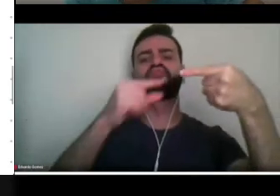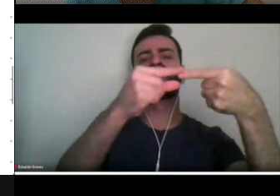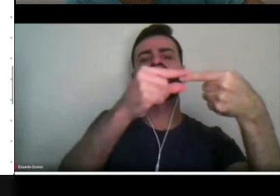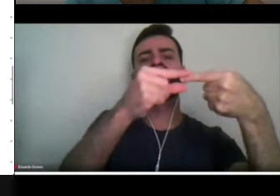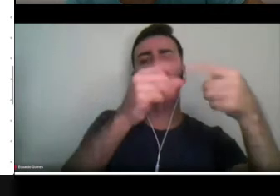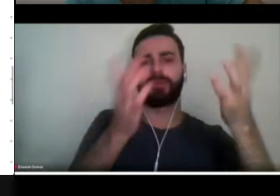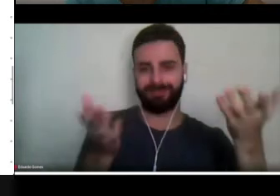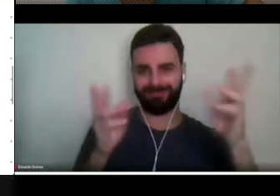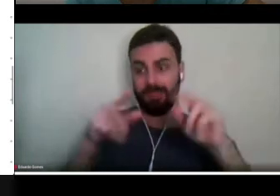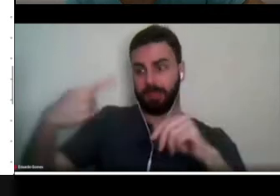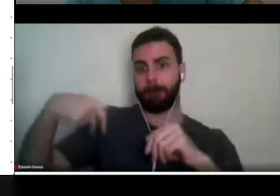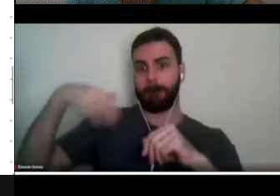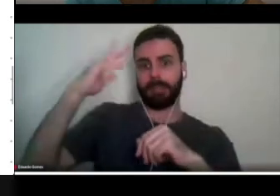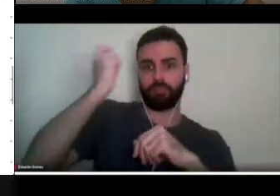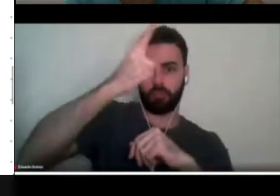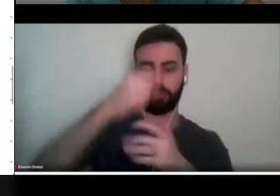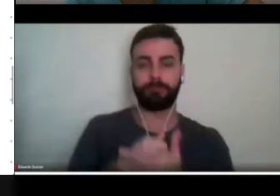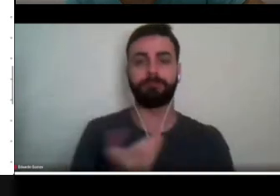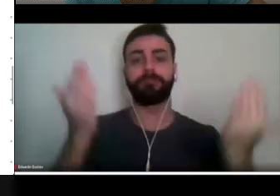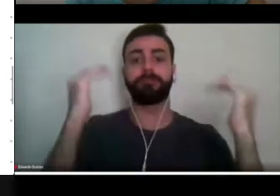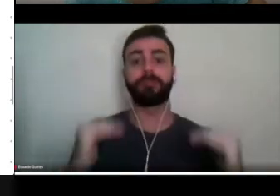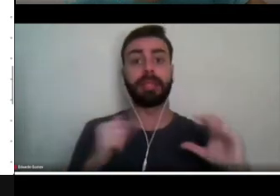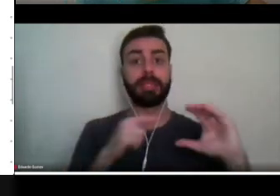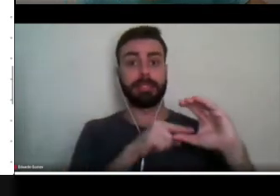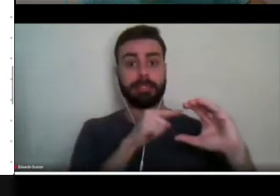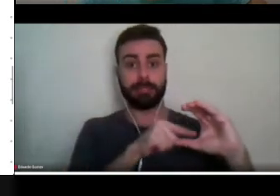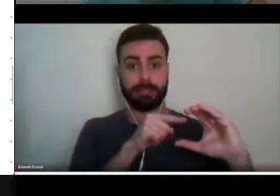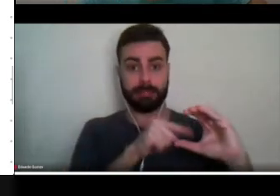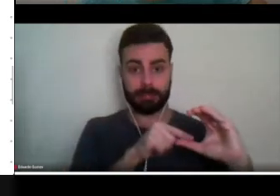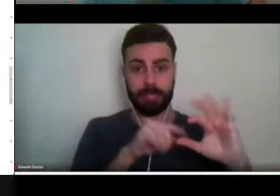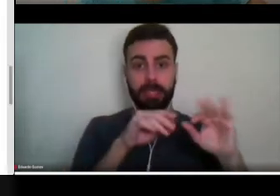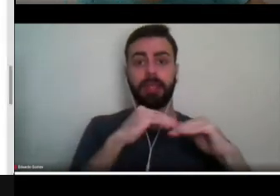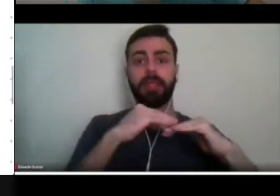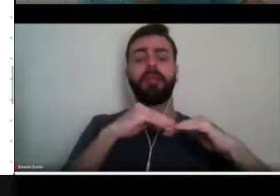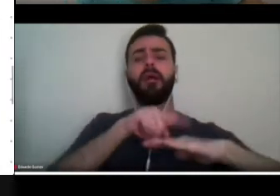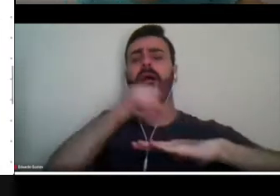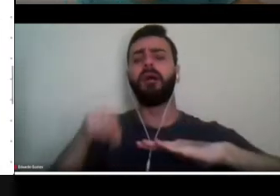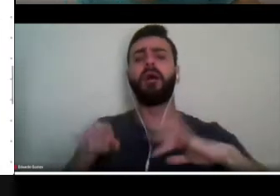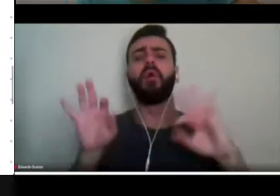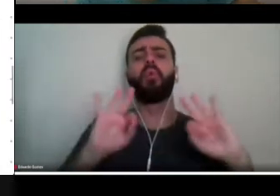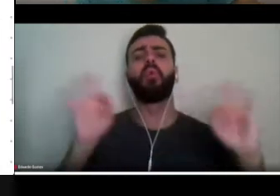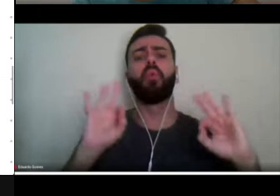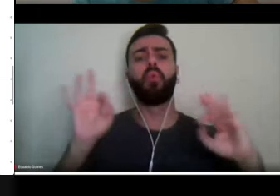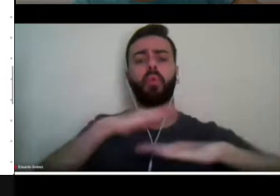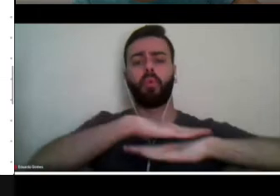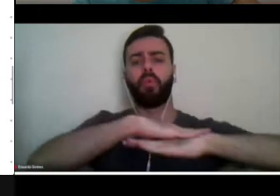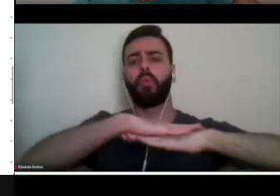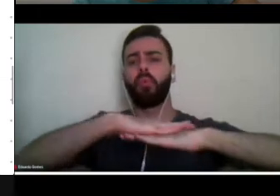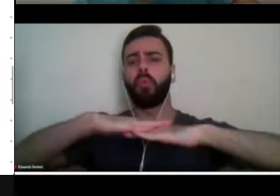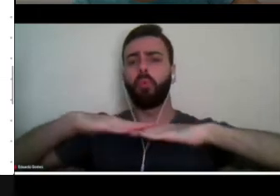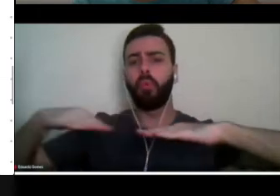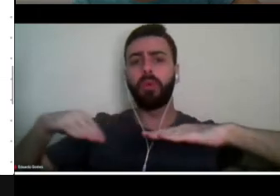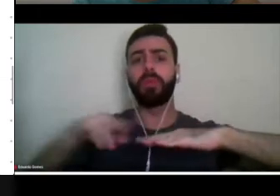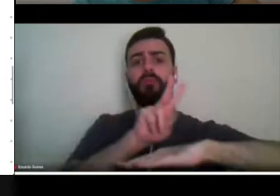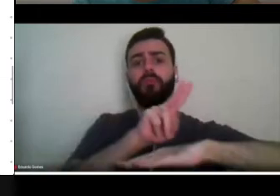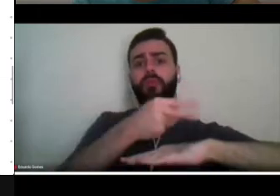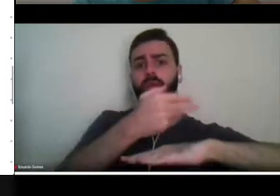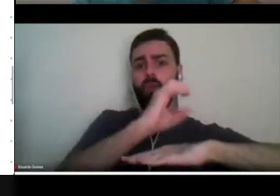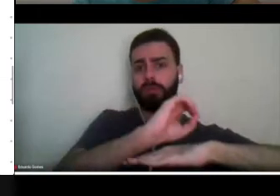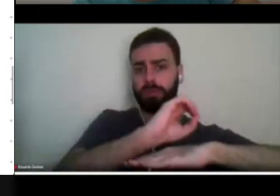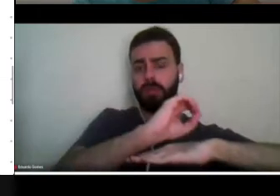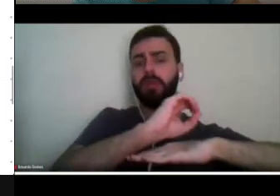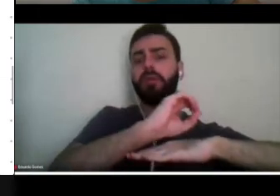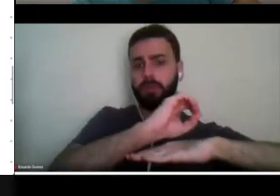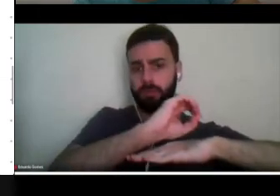a velocidade em C é zero, que é isso que ele botou aqui. E a posição aqui, ó, é